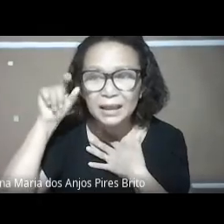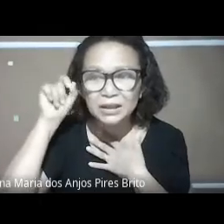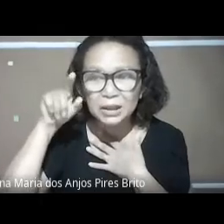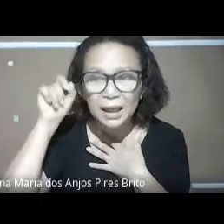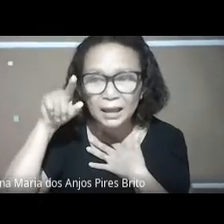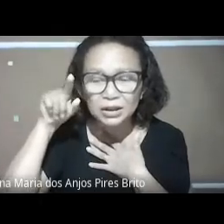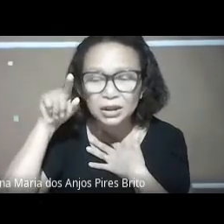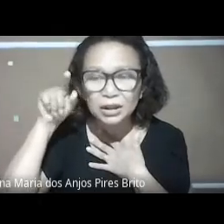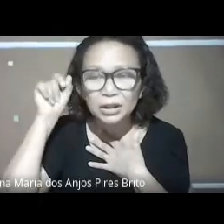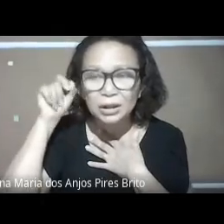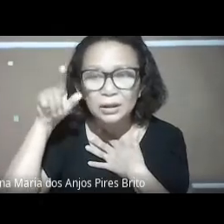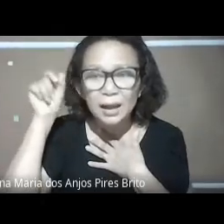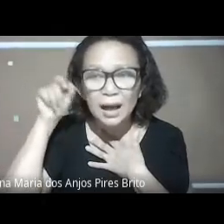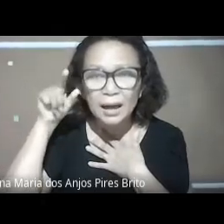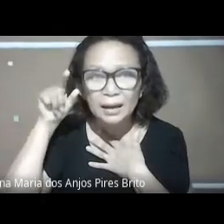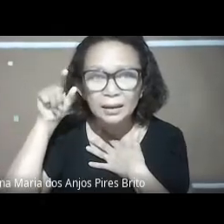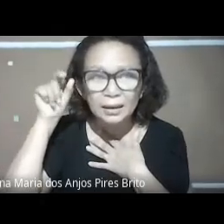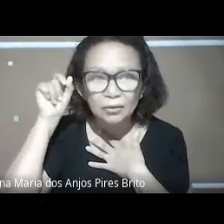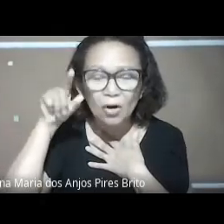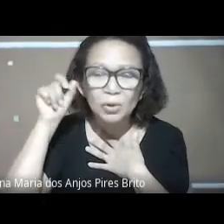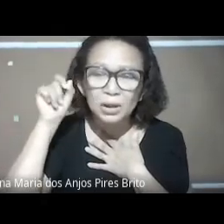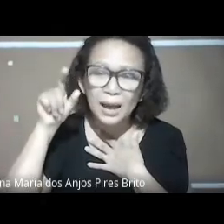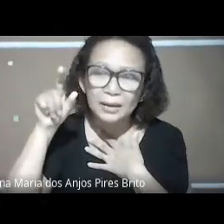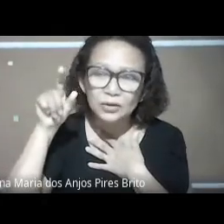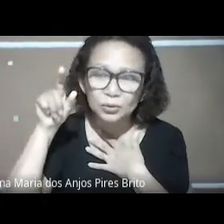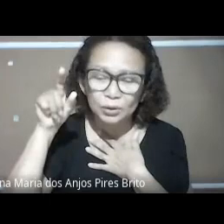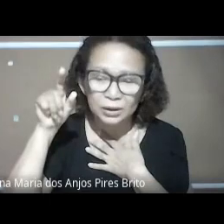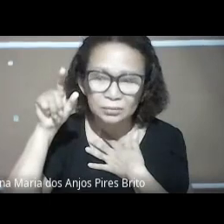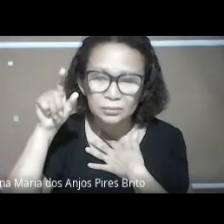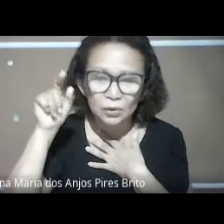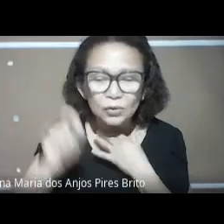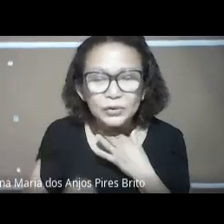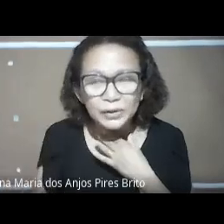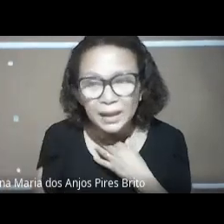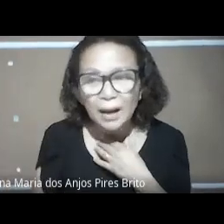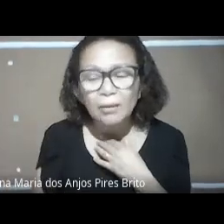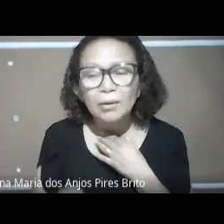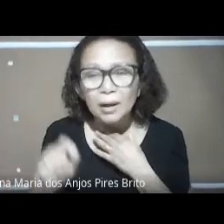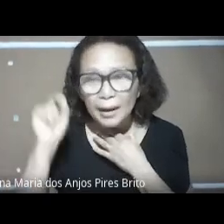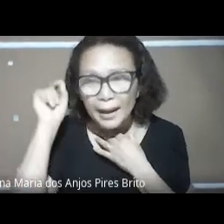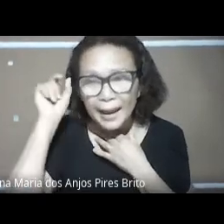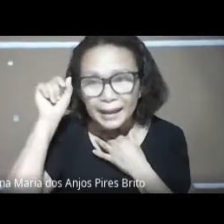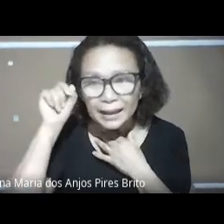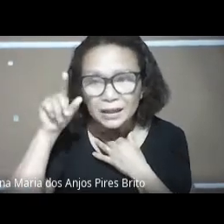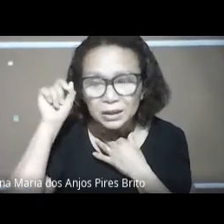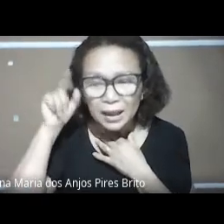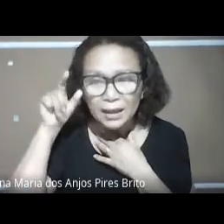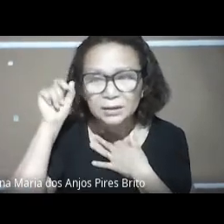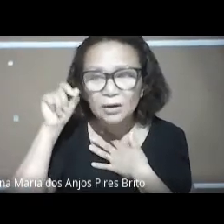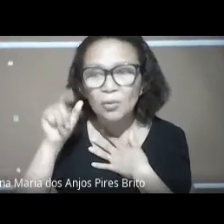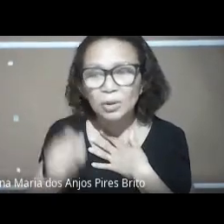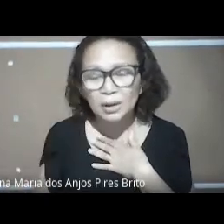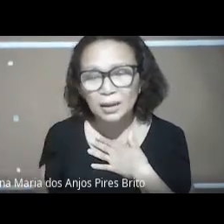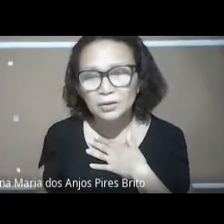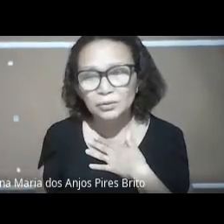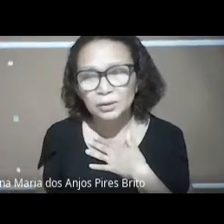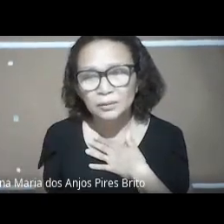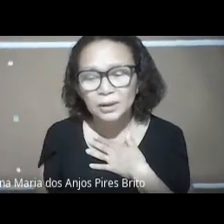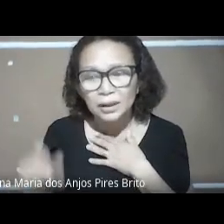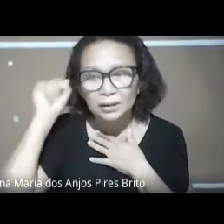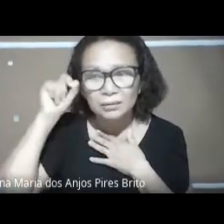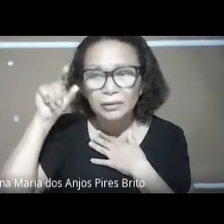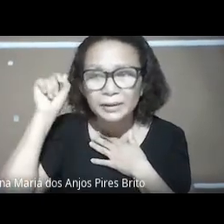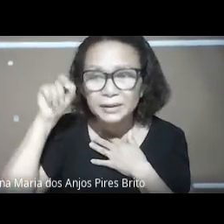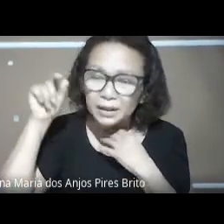minha identidade na comunidade surda. O sinal é a identidade da comunidade